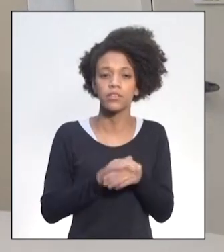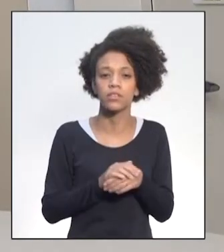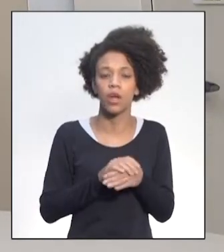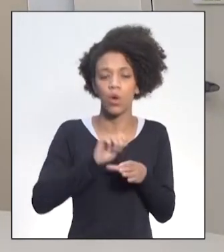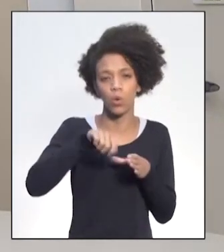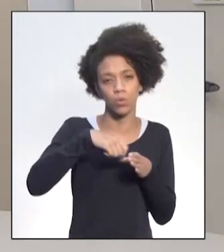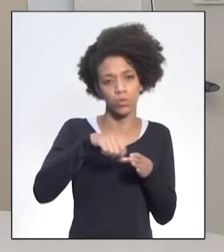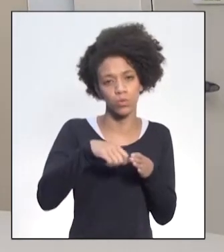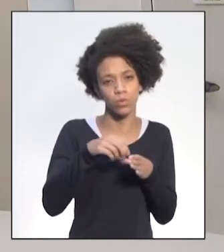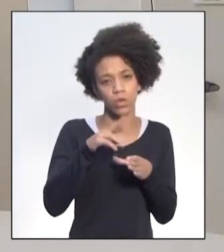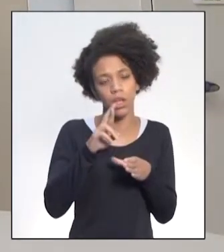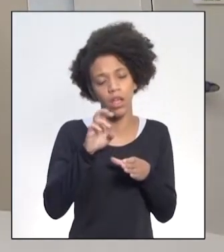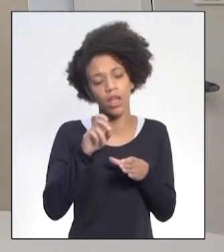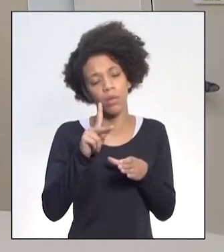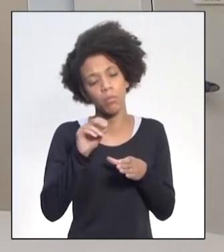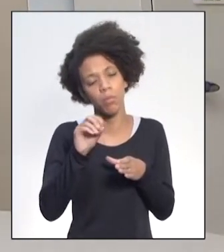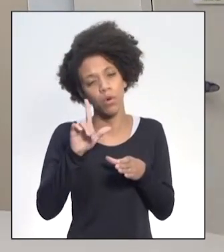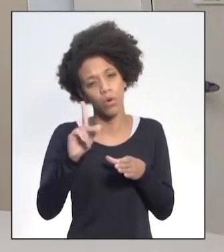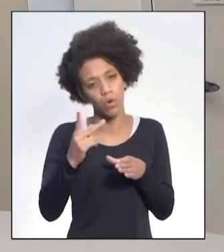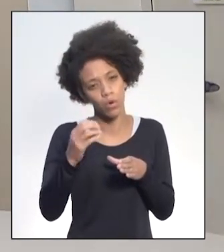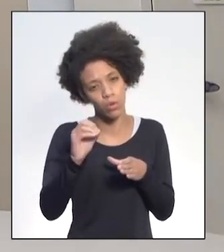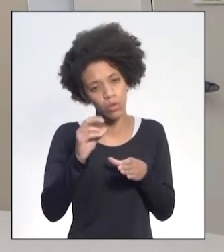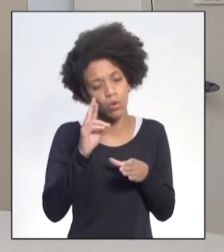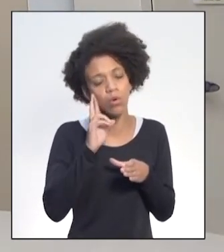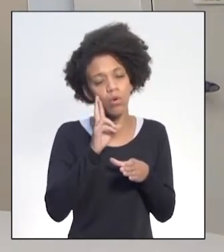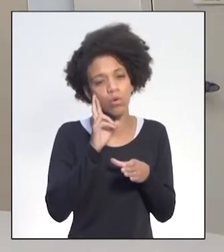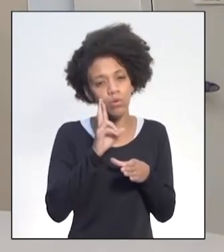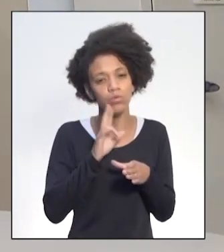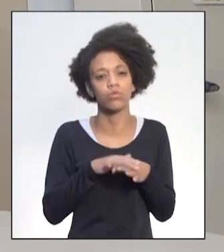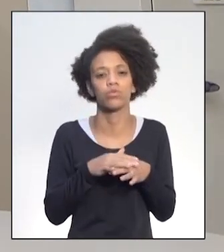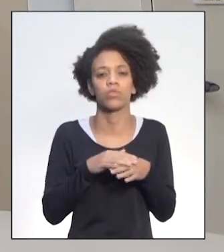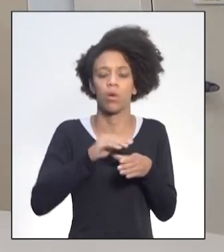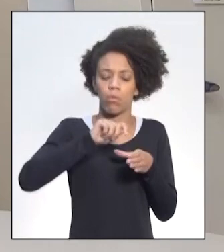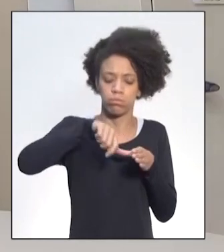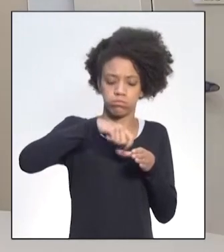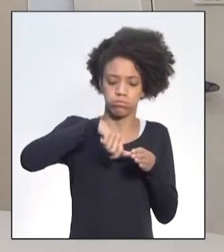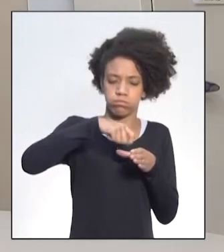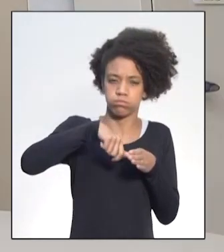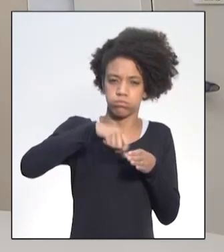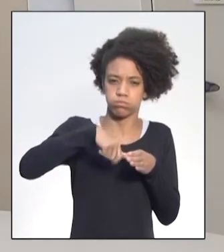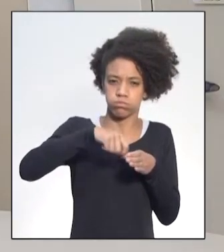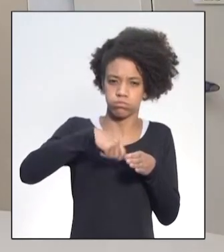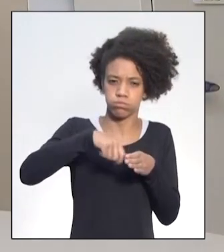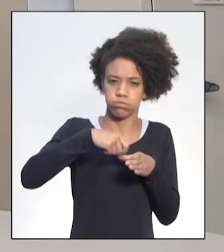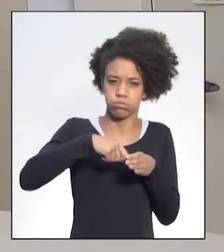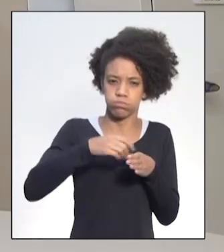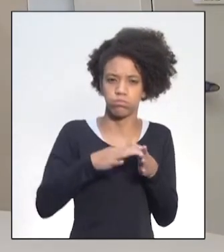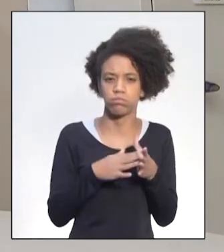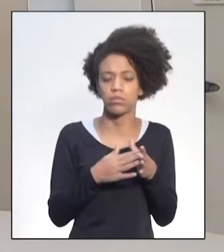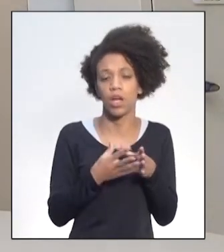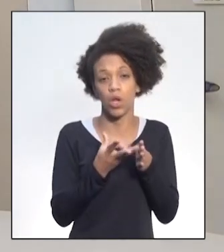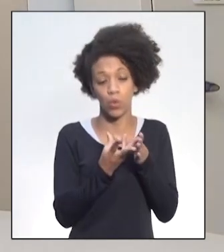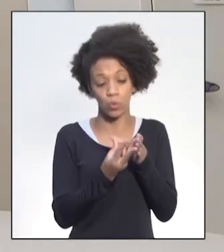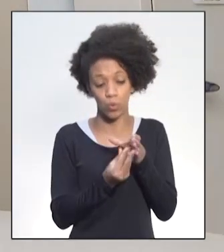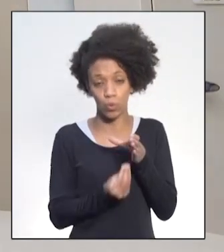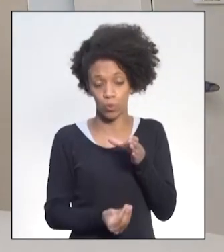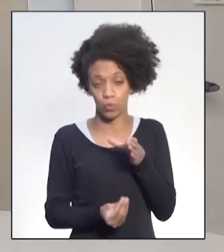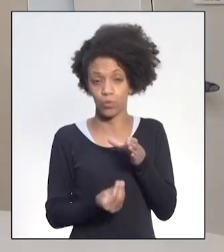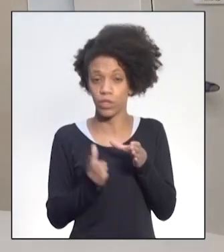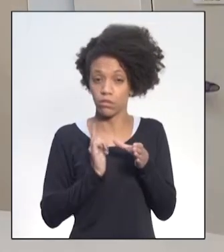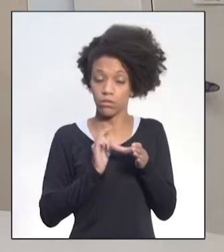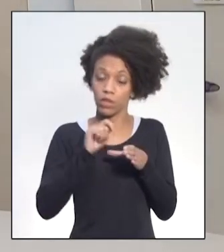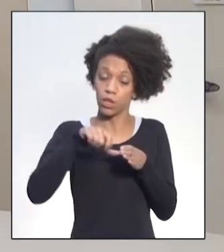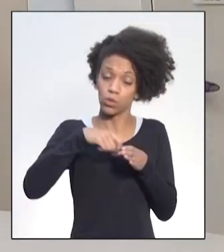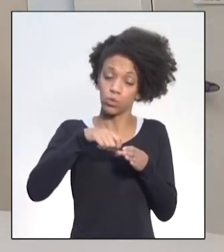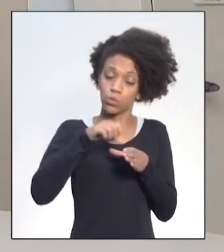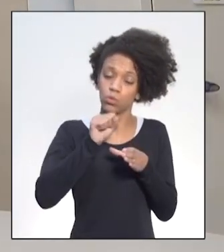repolho roxo. Então, eu bati algumas folhas de repolho roxo no liquidificador, eu filtrei e tenho aqui o meu suco